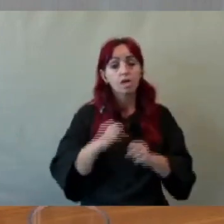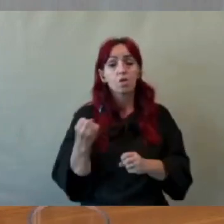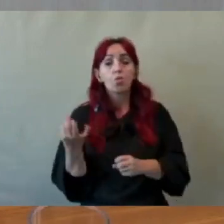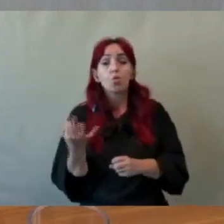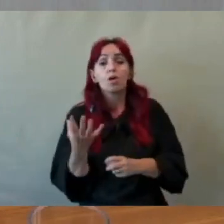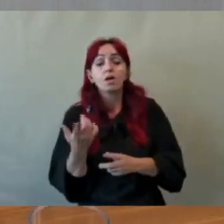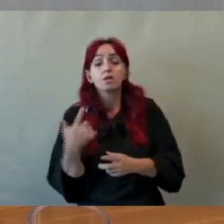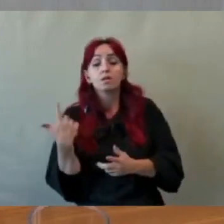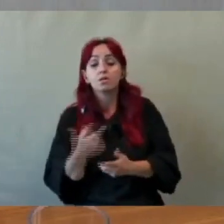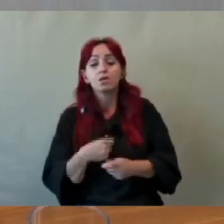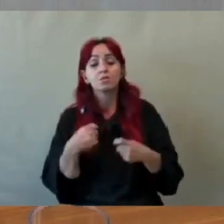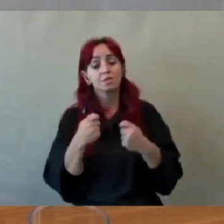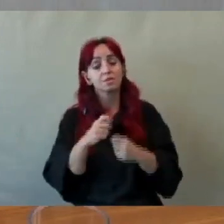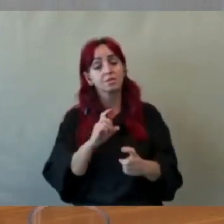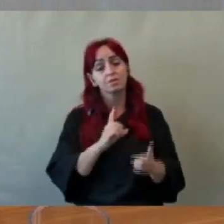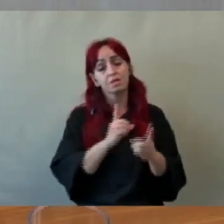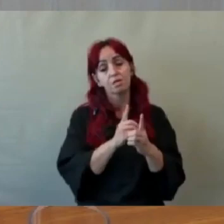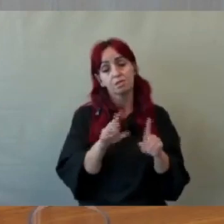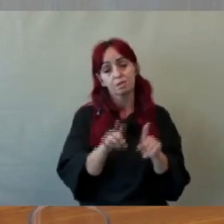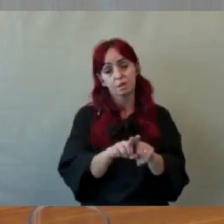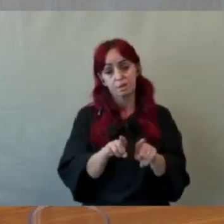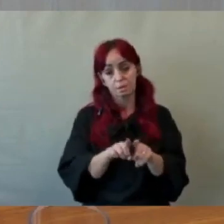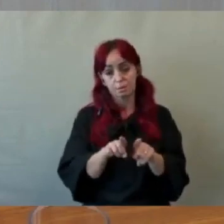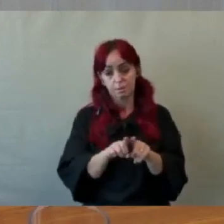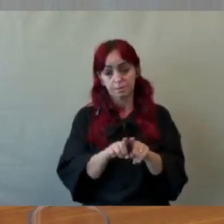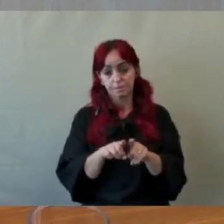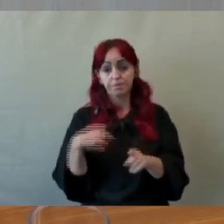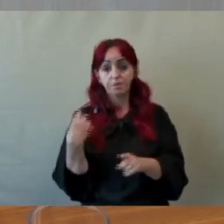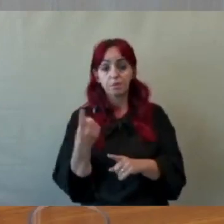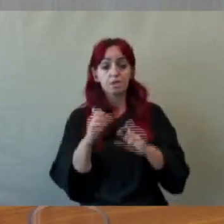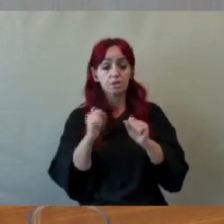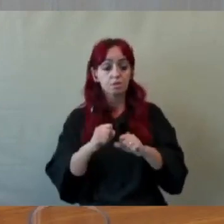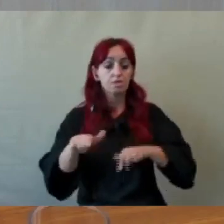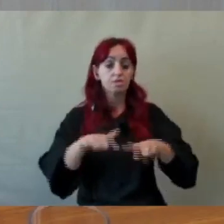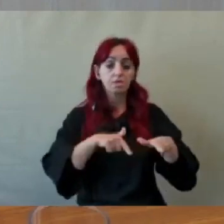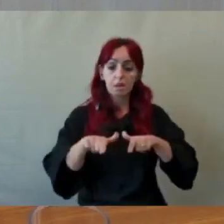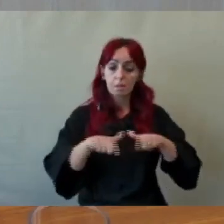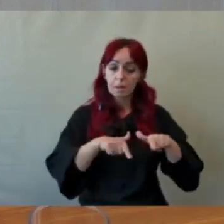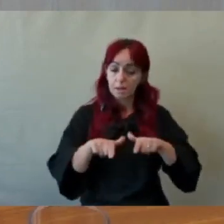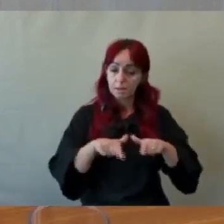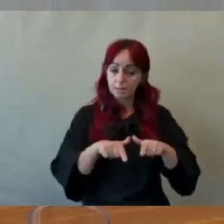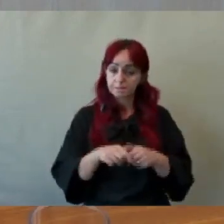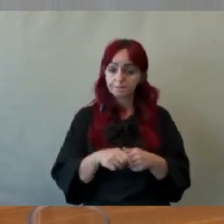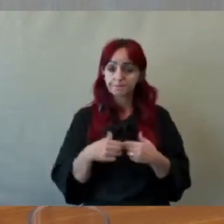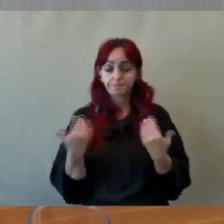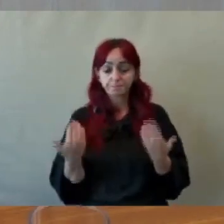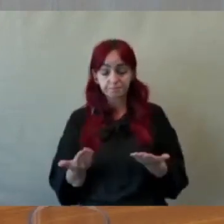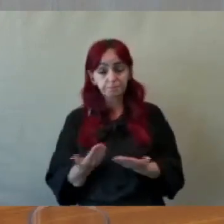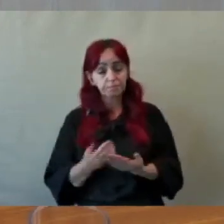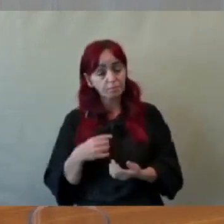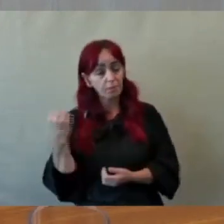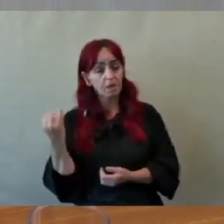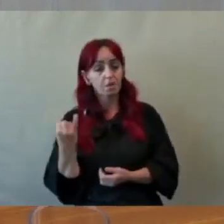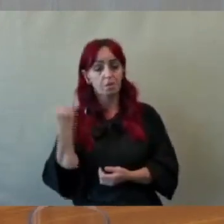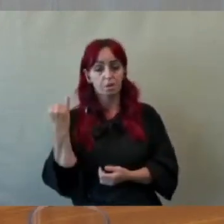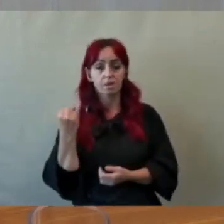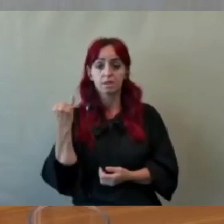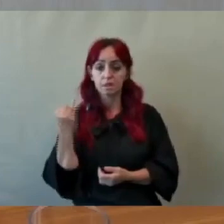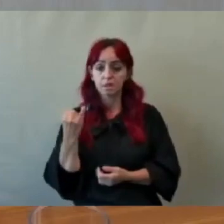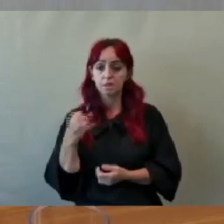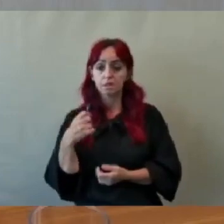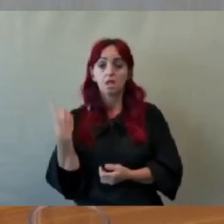desse atendimento para que a gente possa trabalhar. Então, isso é muito importante. A gente